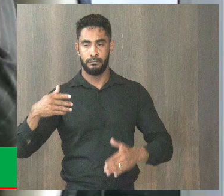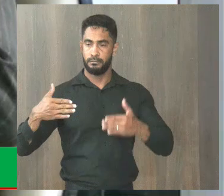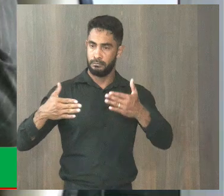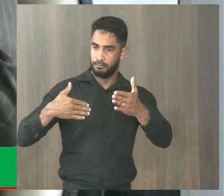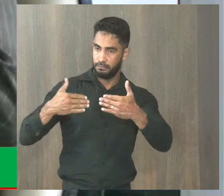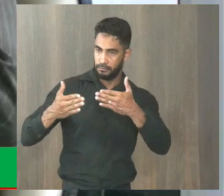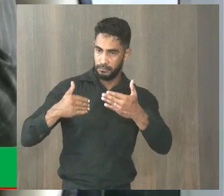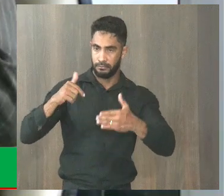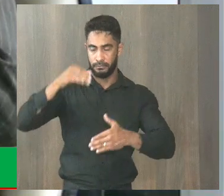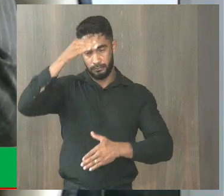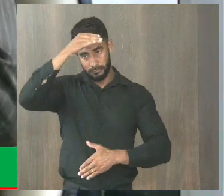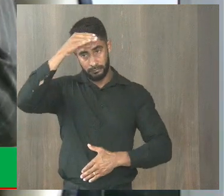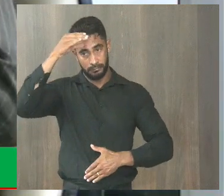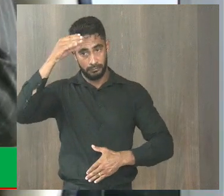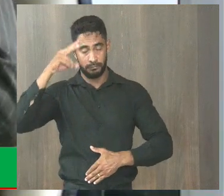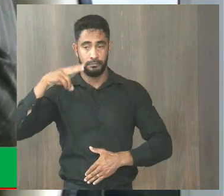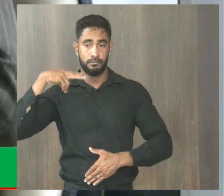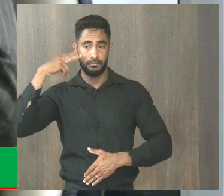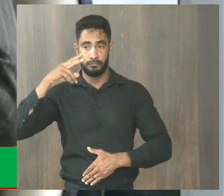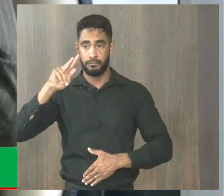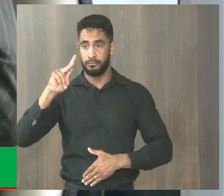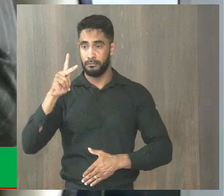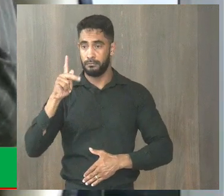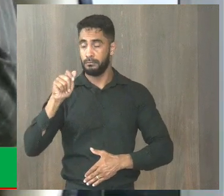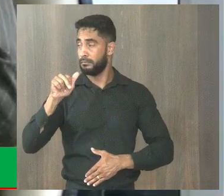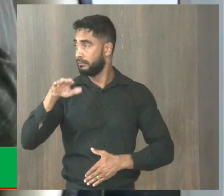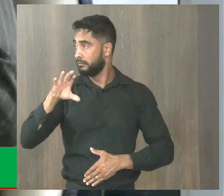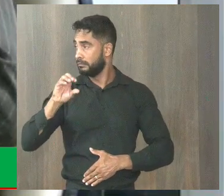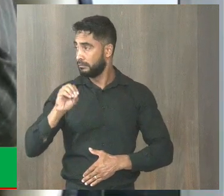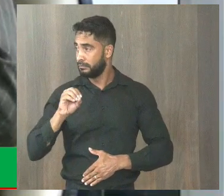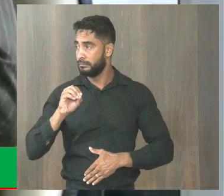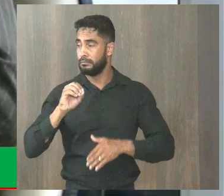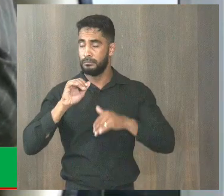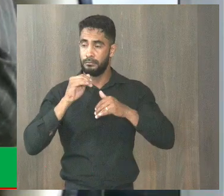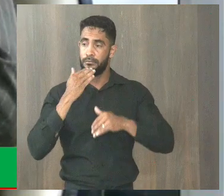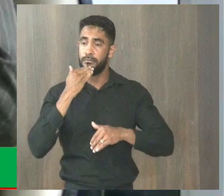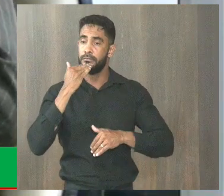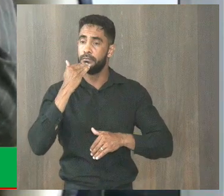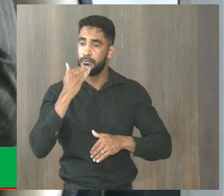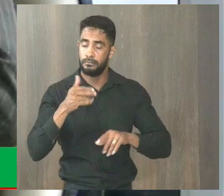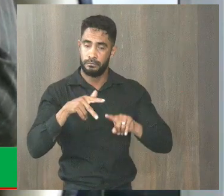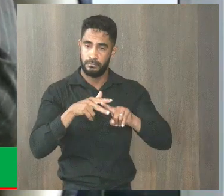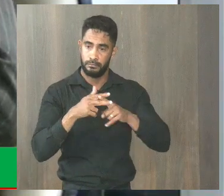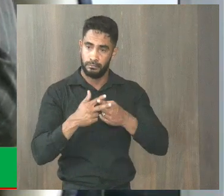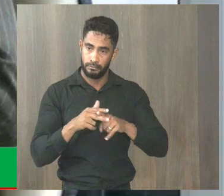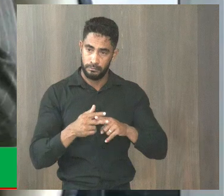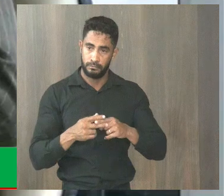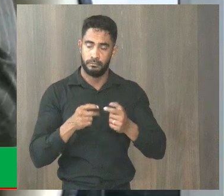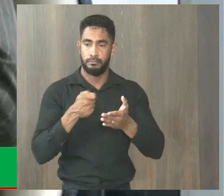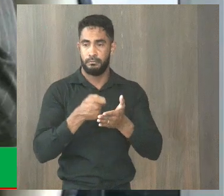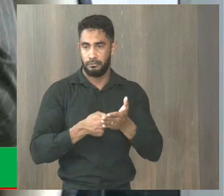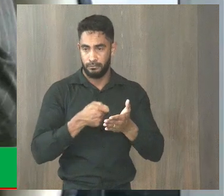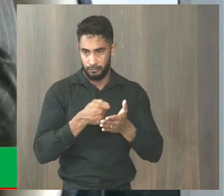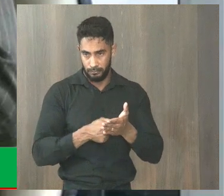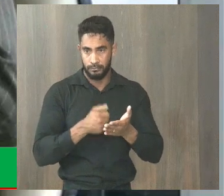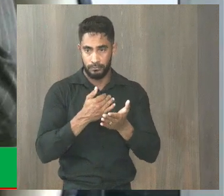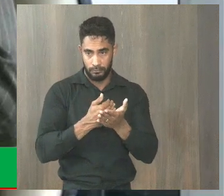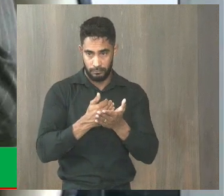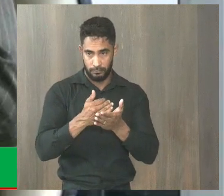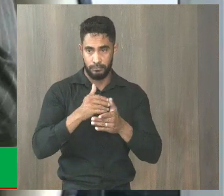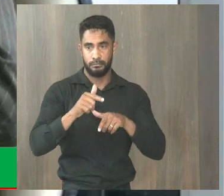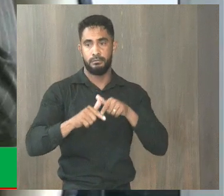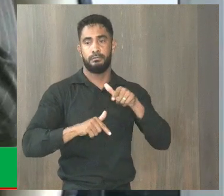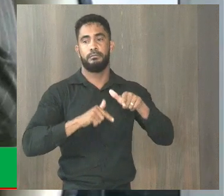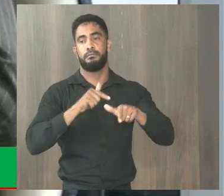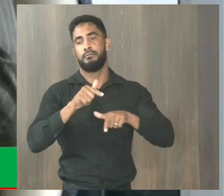aqui, onde é que o vereador Hugo tinha postado um vídeo lá pedindo a pavimentação. Eu questionei ele na época que já existia um trabalho desse